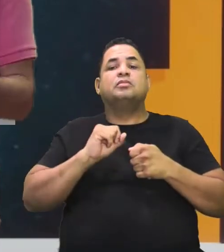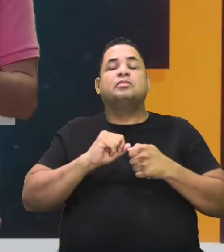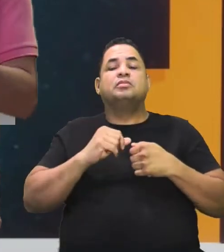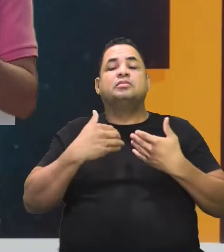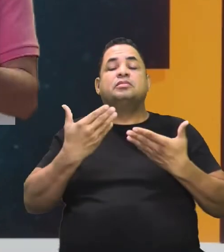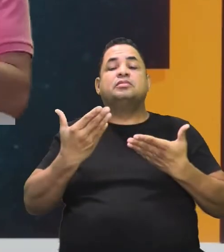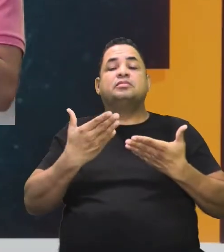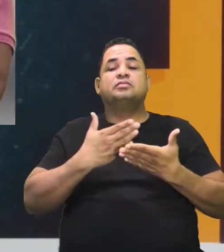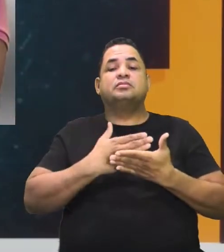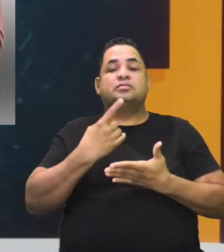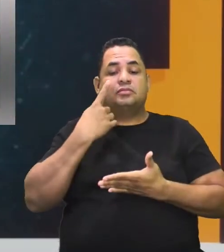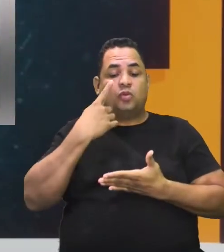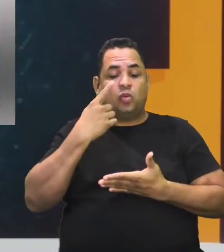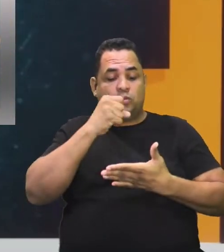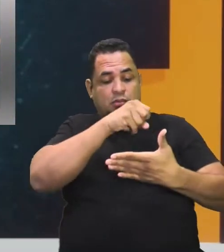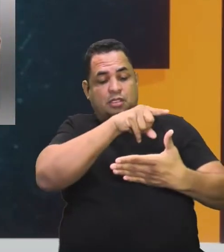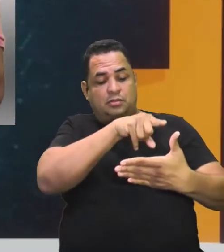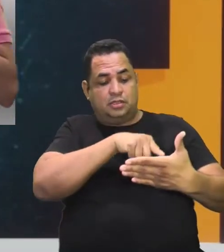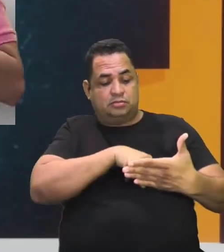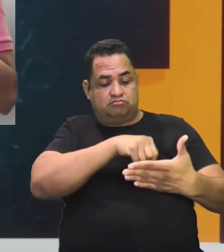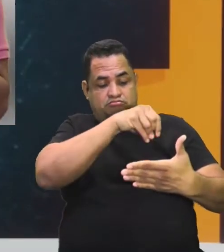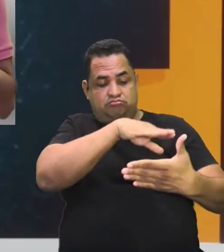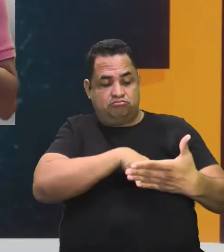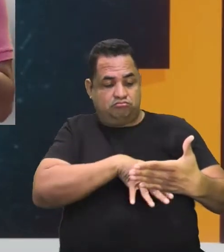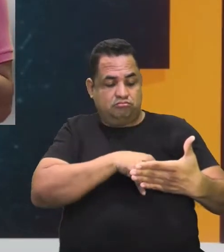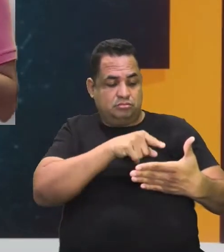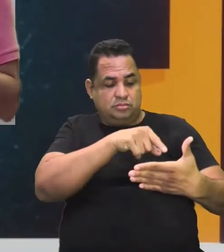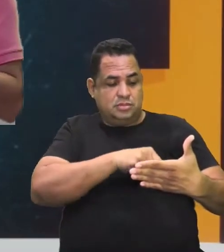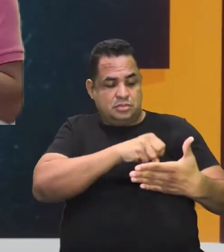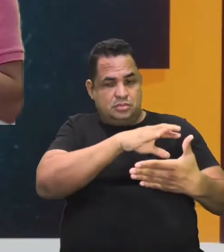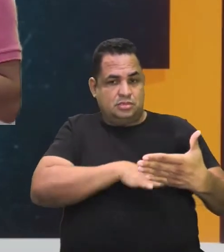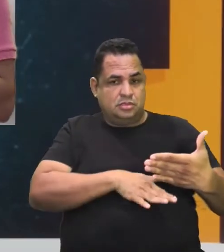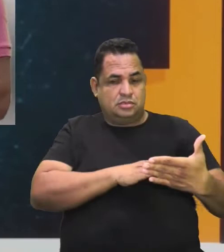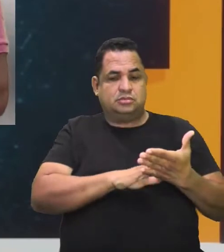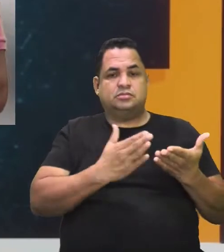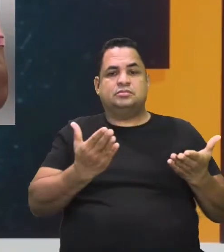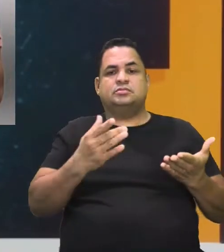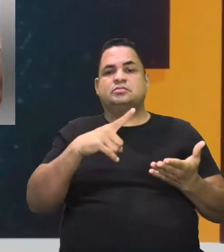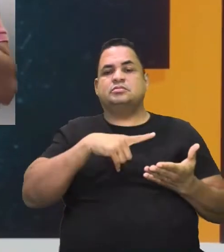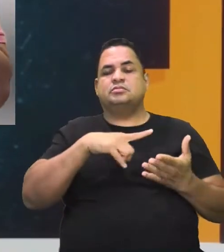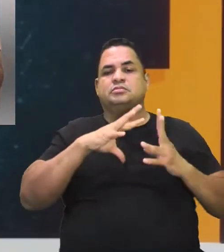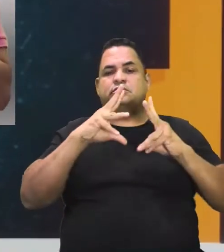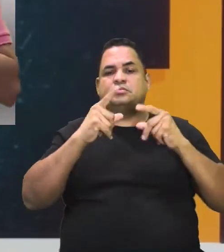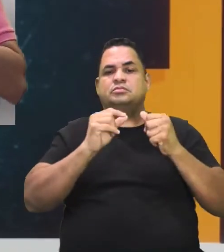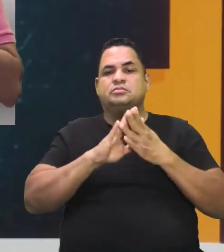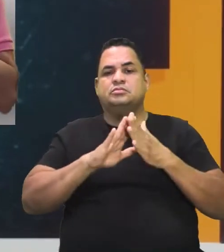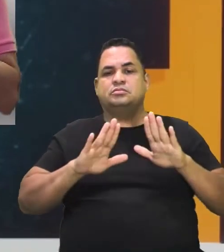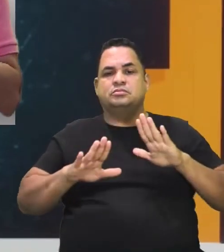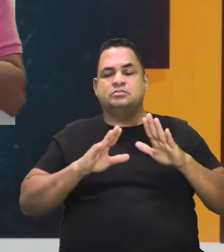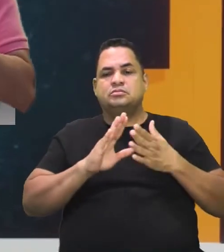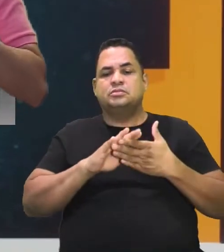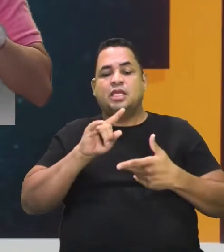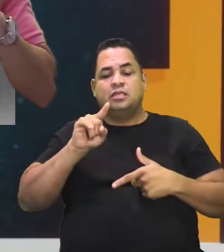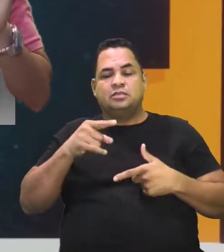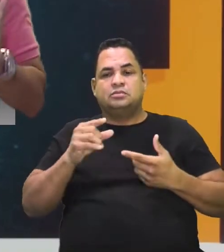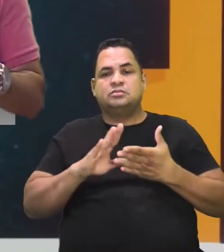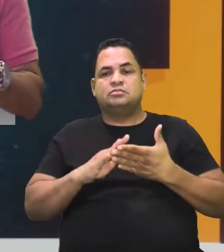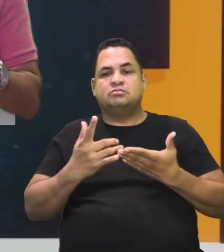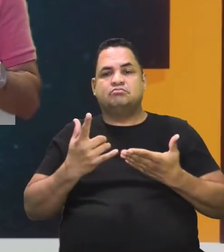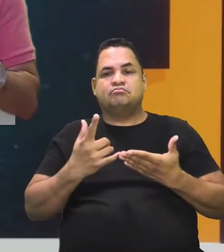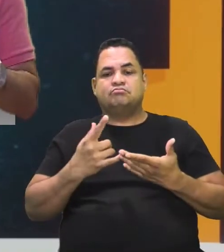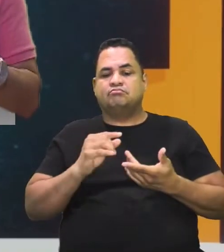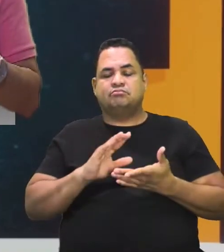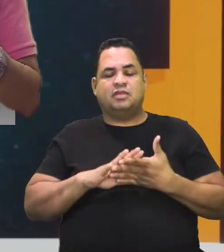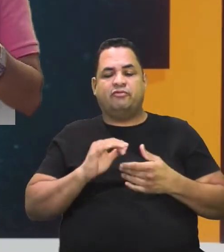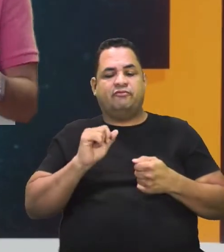partir daí? Eu olho para o gabarito. Se no gabarito as respostas estiverem todas dependendo da raiz, eu não tiro